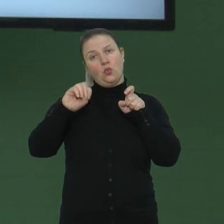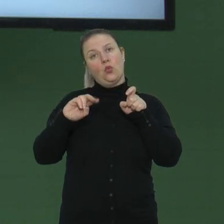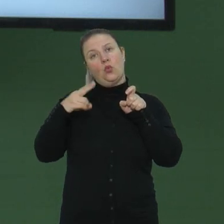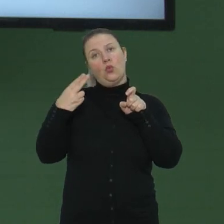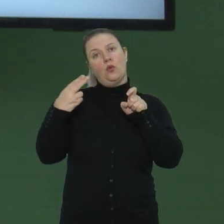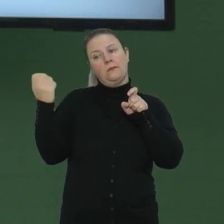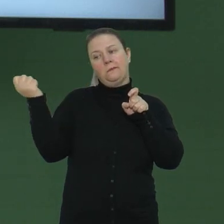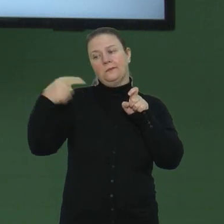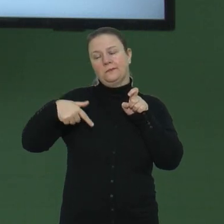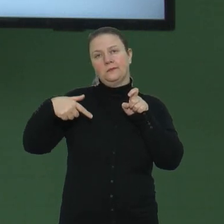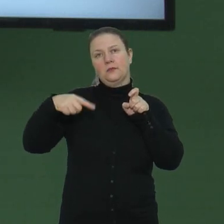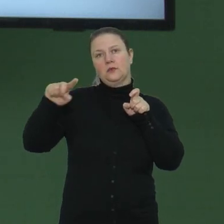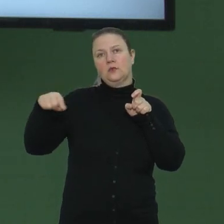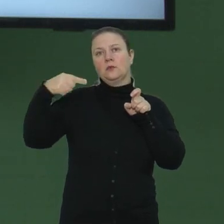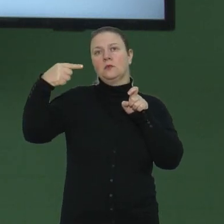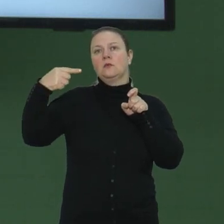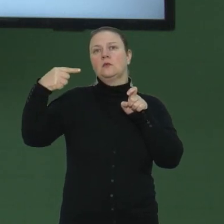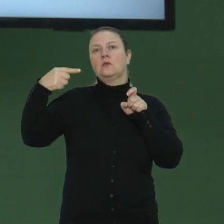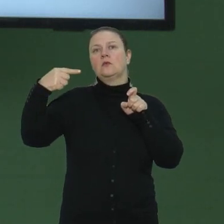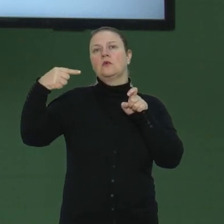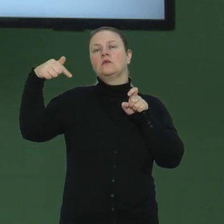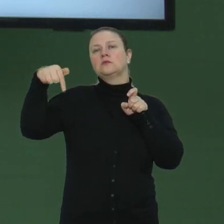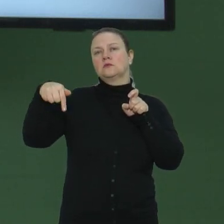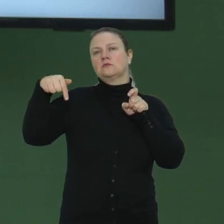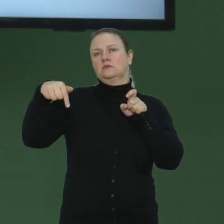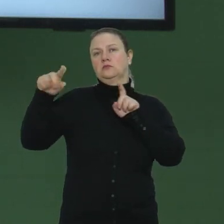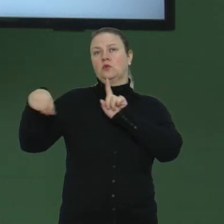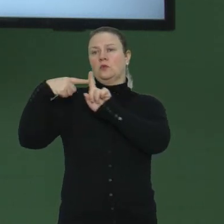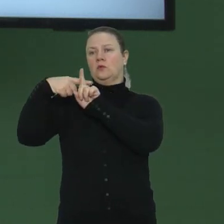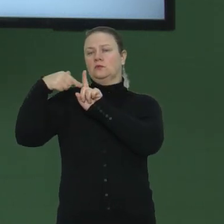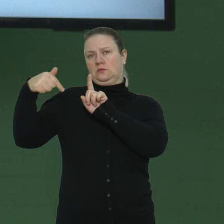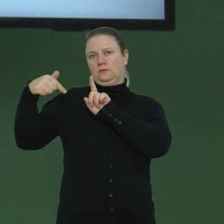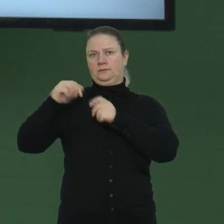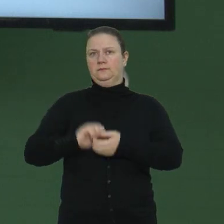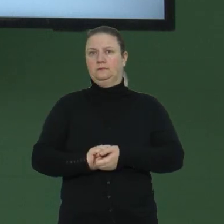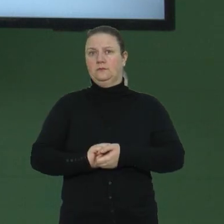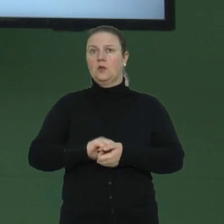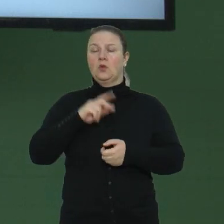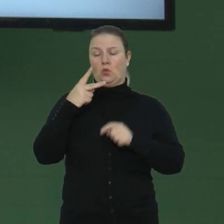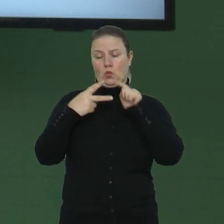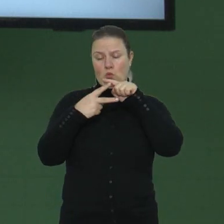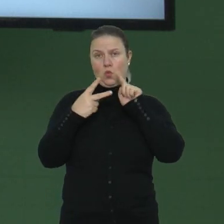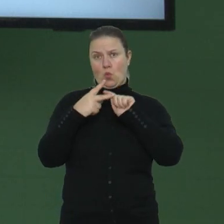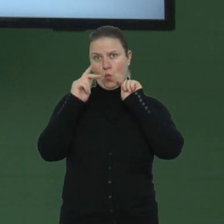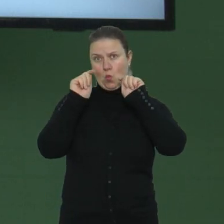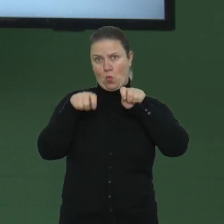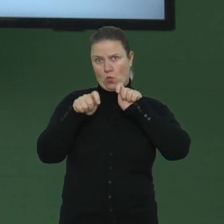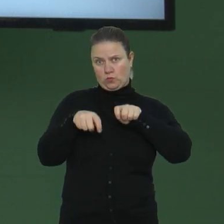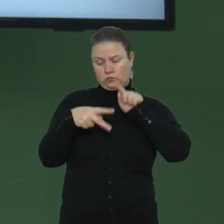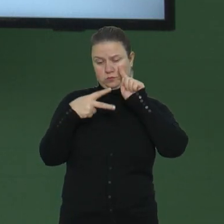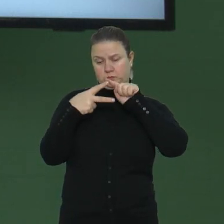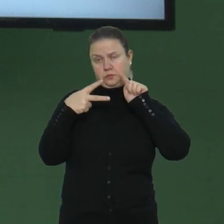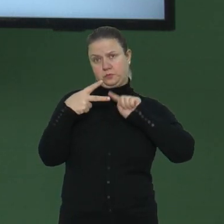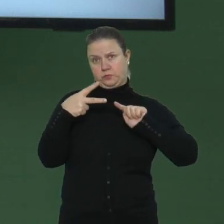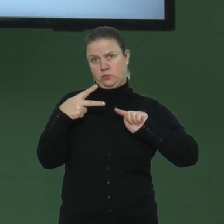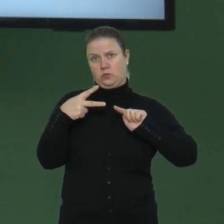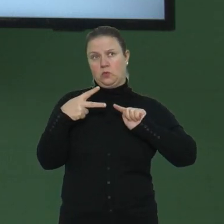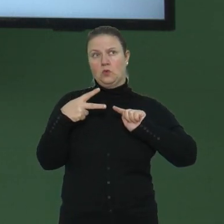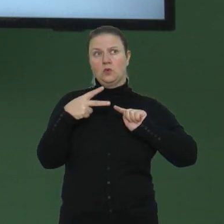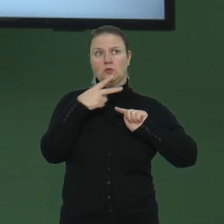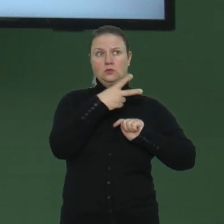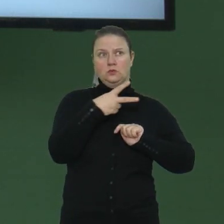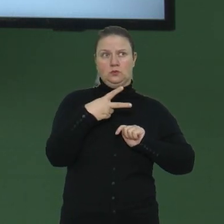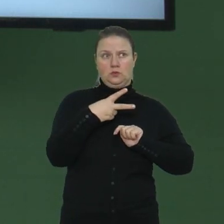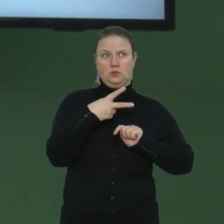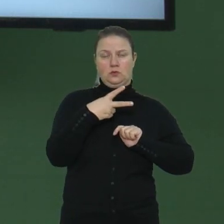maior do que o positivo, que é o 7, certo? Então, eu tenho duas possibilidades, que são 2x menos 3 menor do que